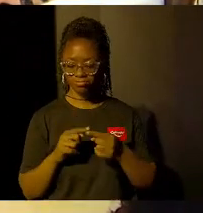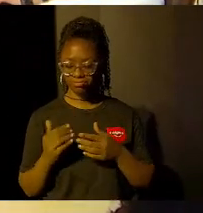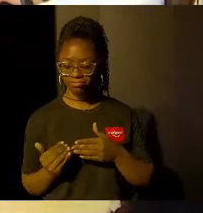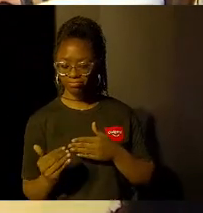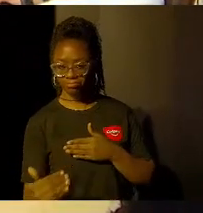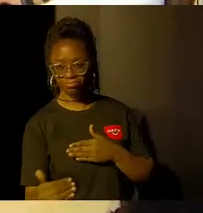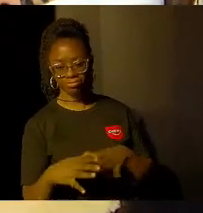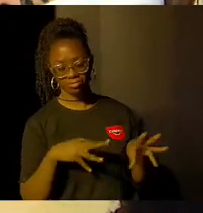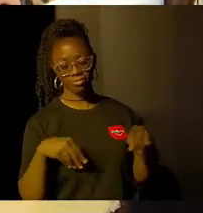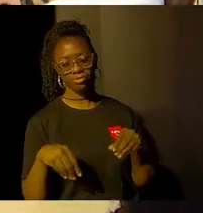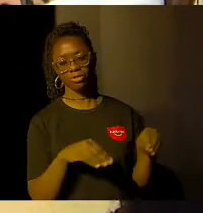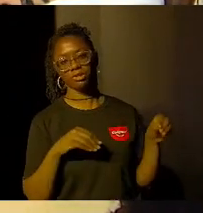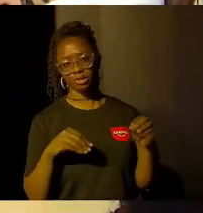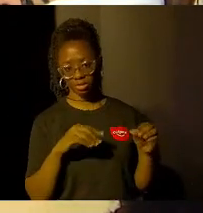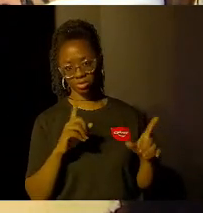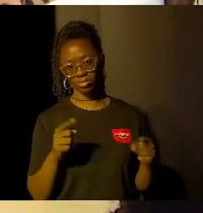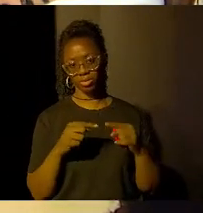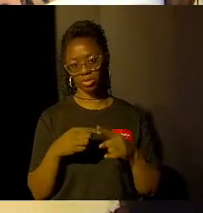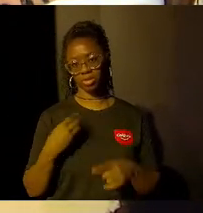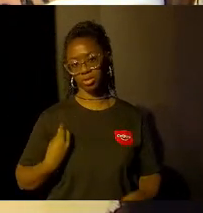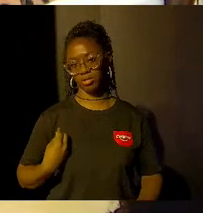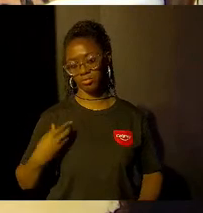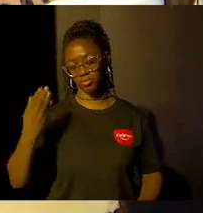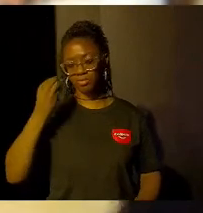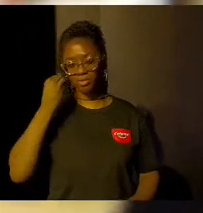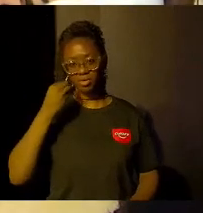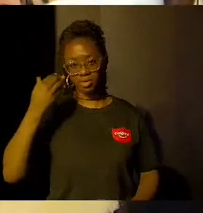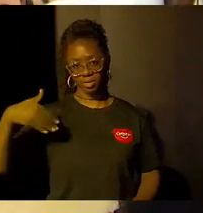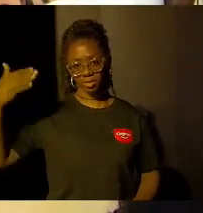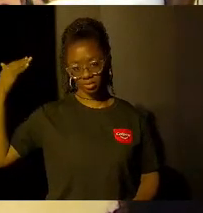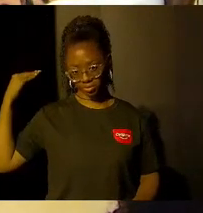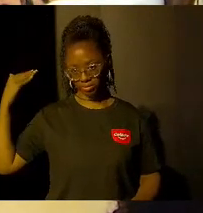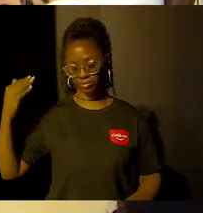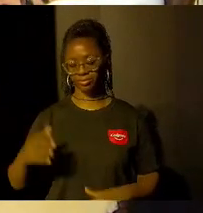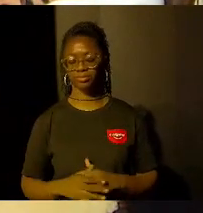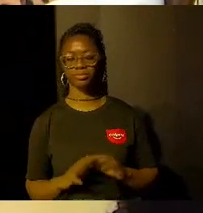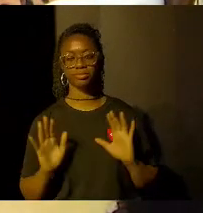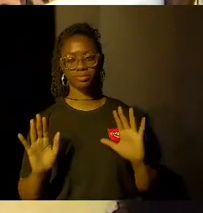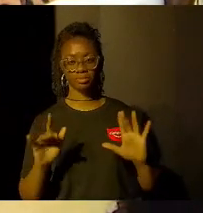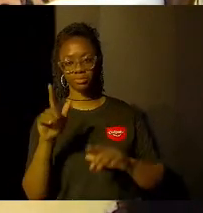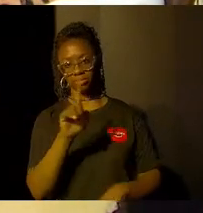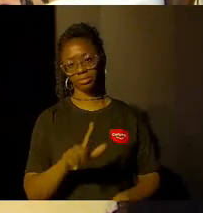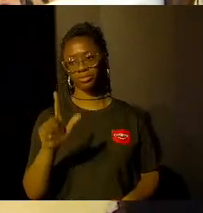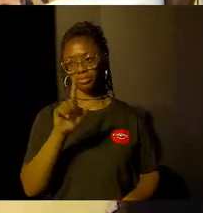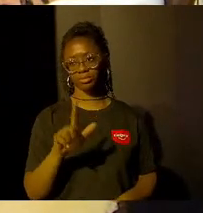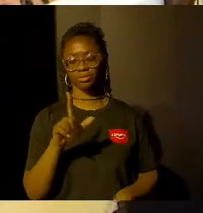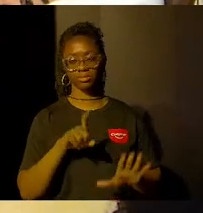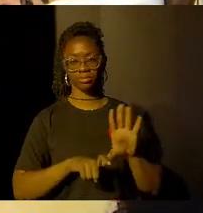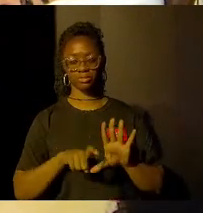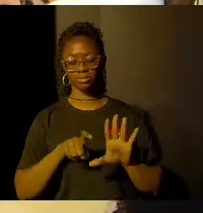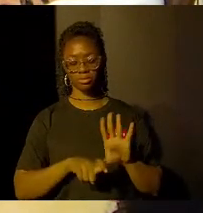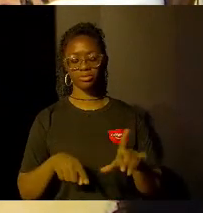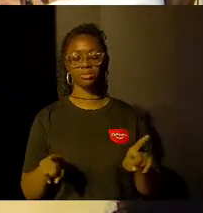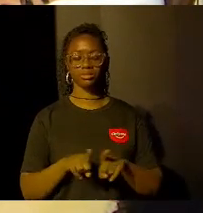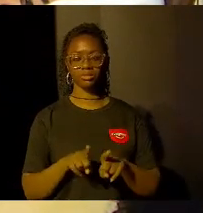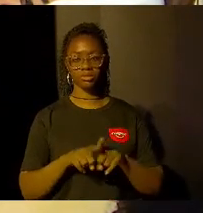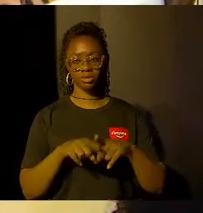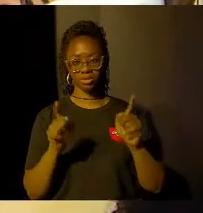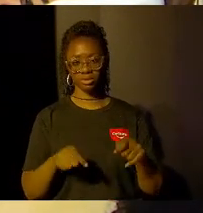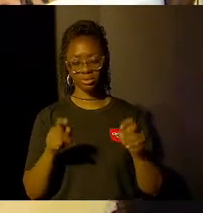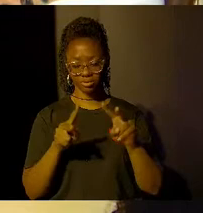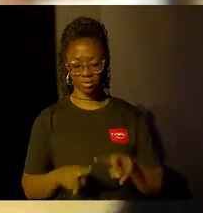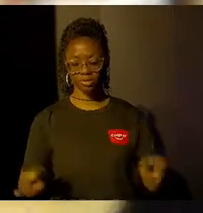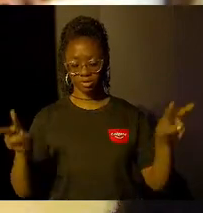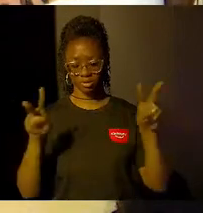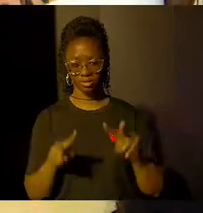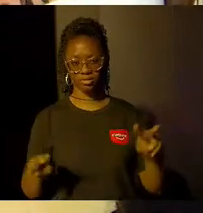a partir da terra não é e depois é interessante porque a literatura angolana também pode ser é vista